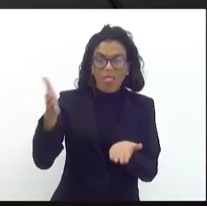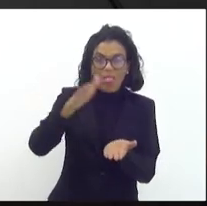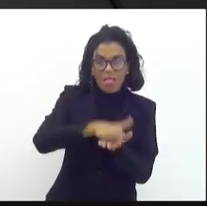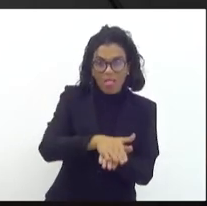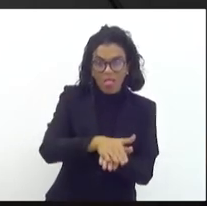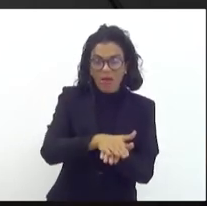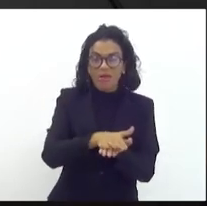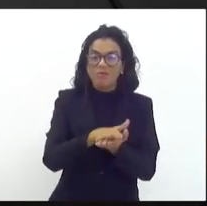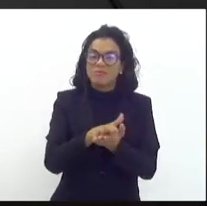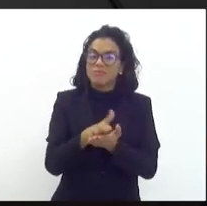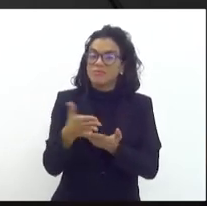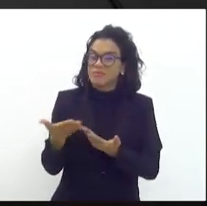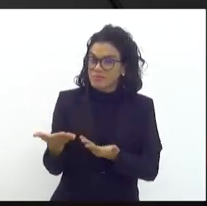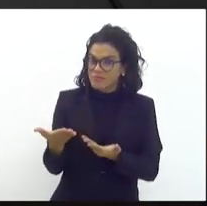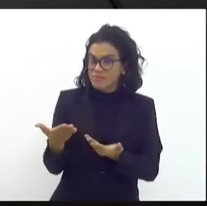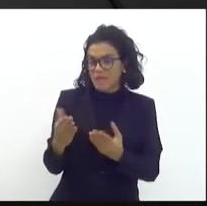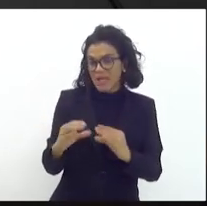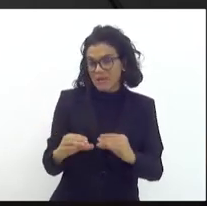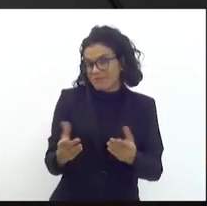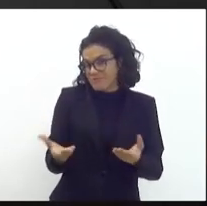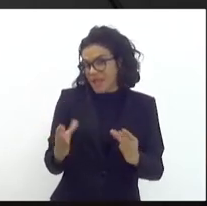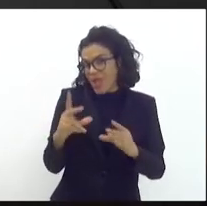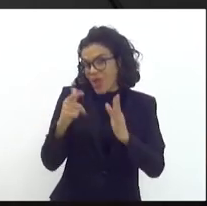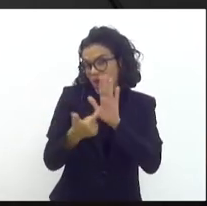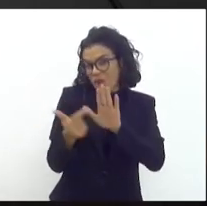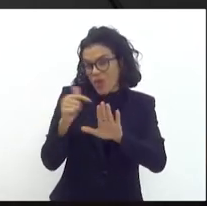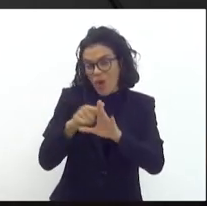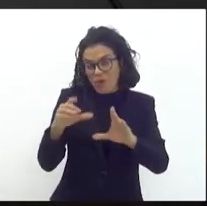os estados vem sendo em sanduichados